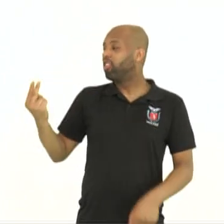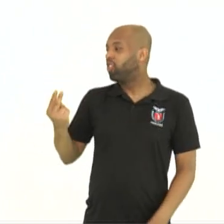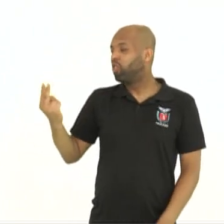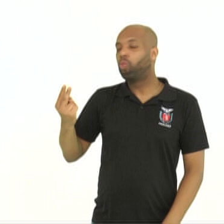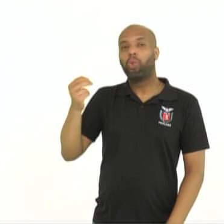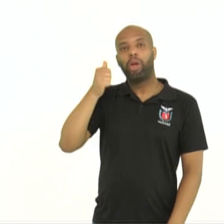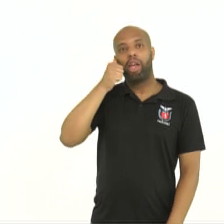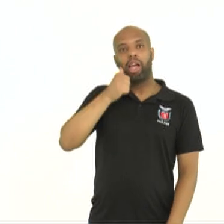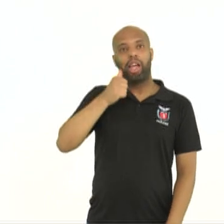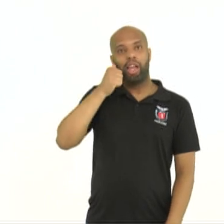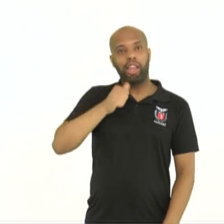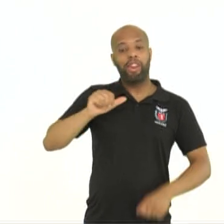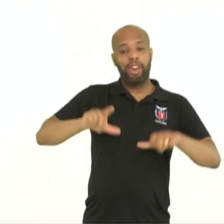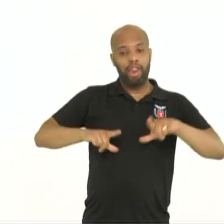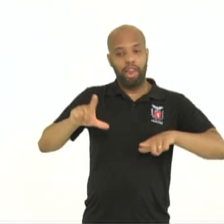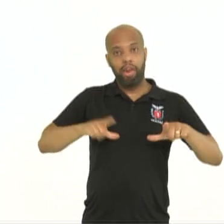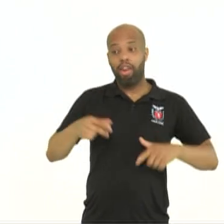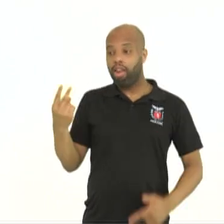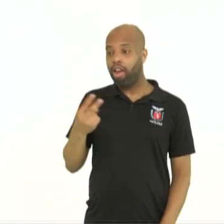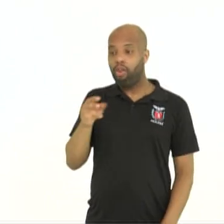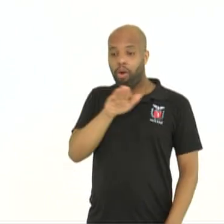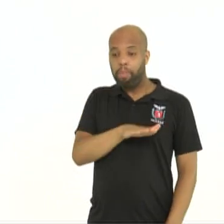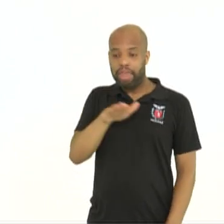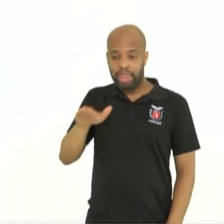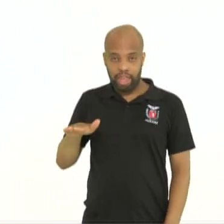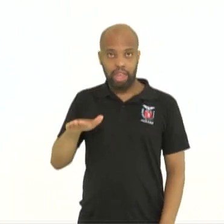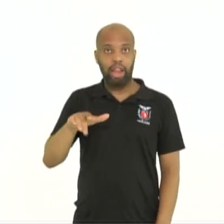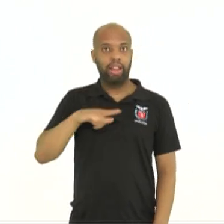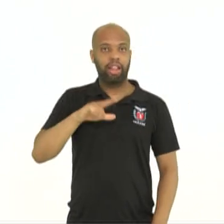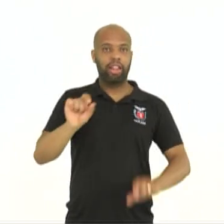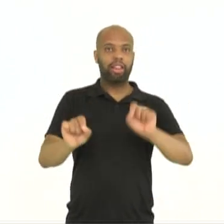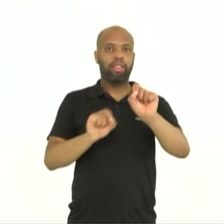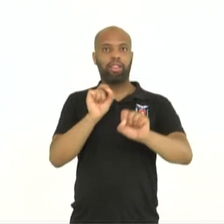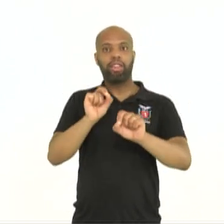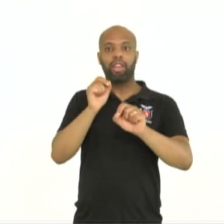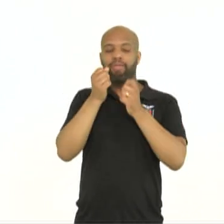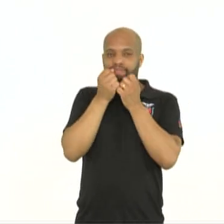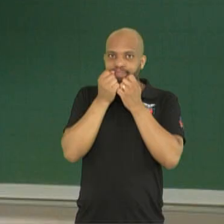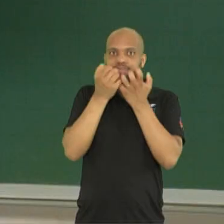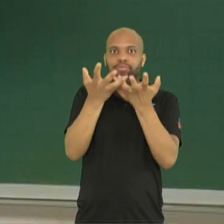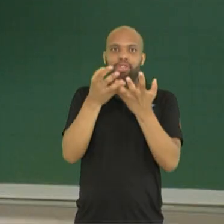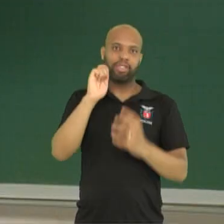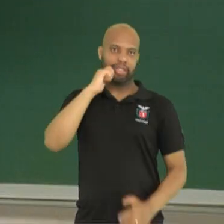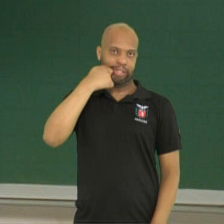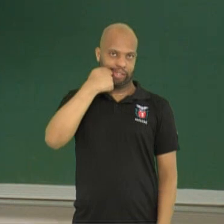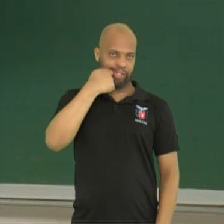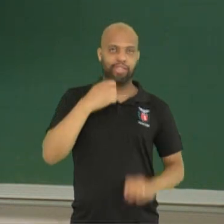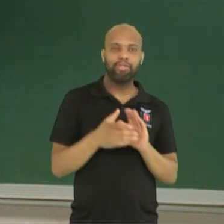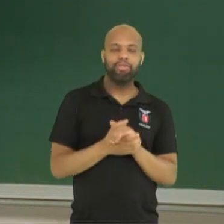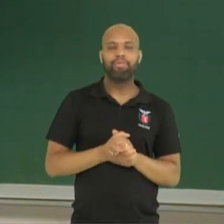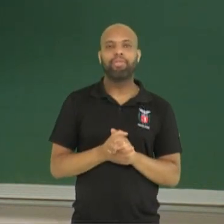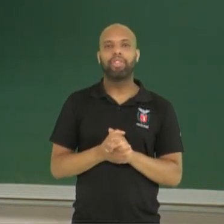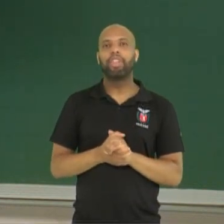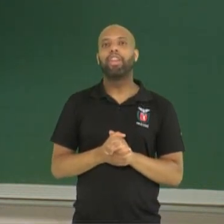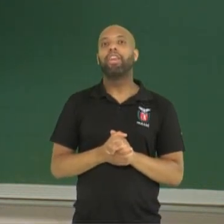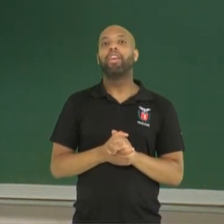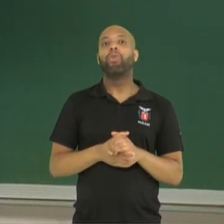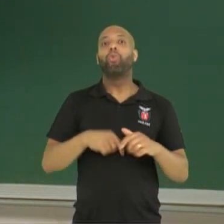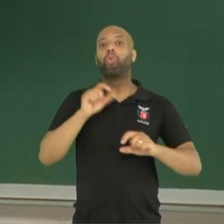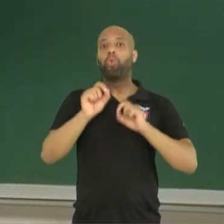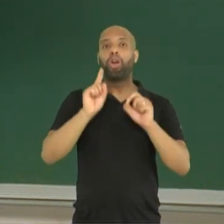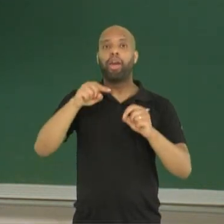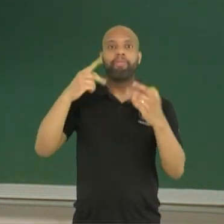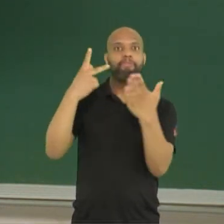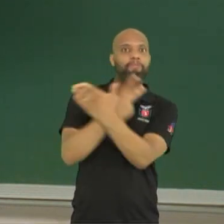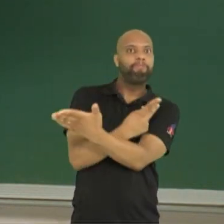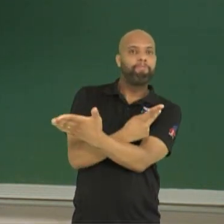primas, quando ainda eram pequenas, e a revelação de um segredo. Então, isso nós podemos chamar de um